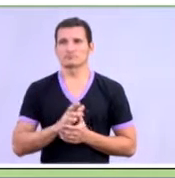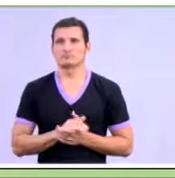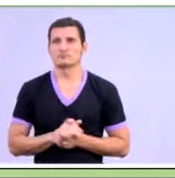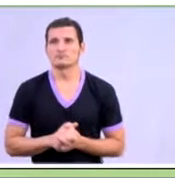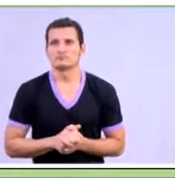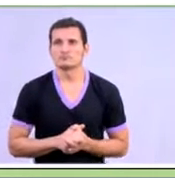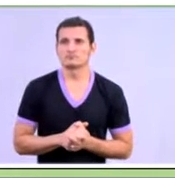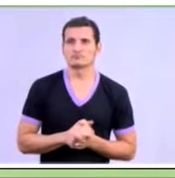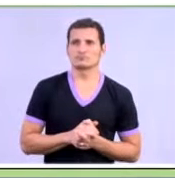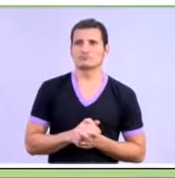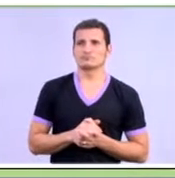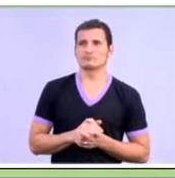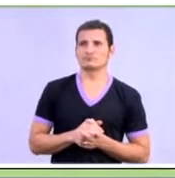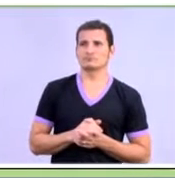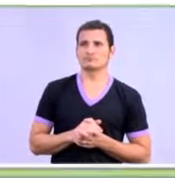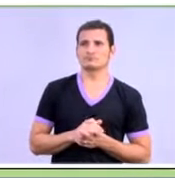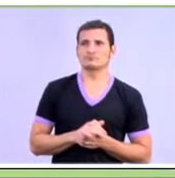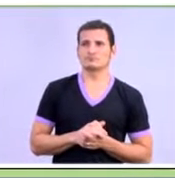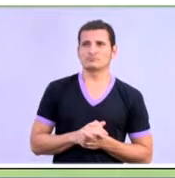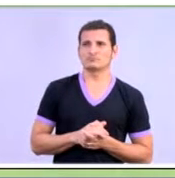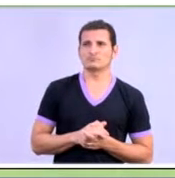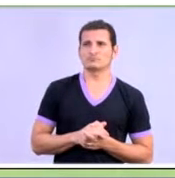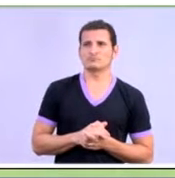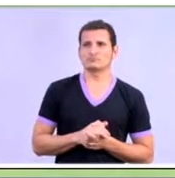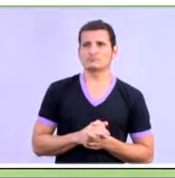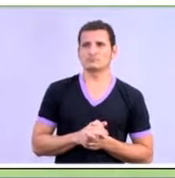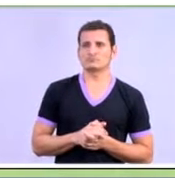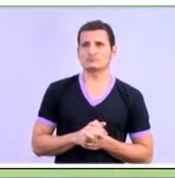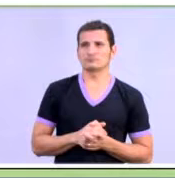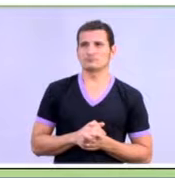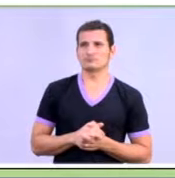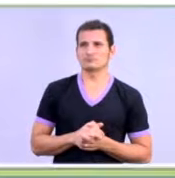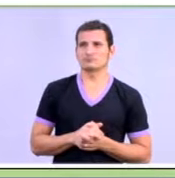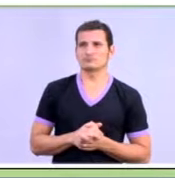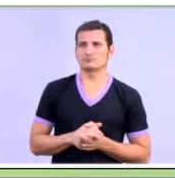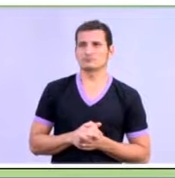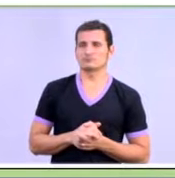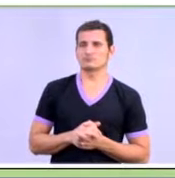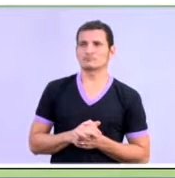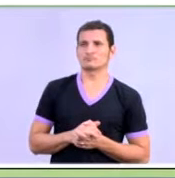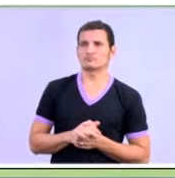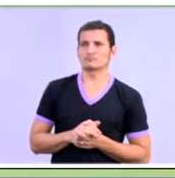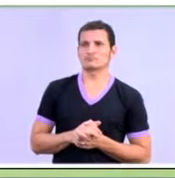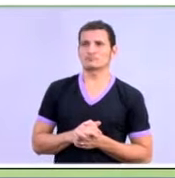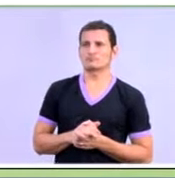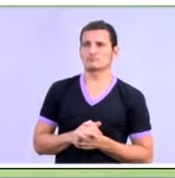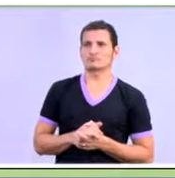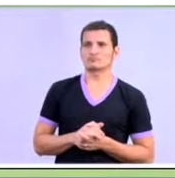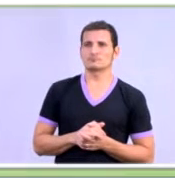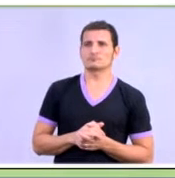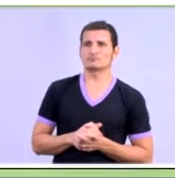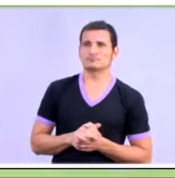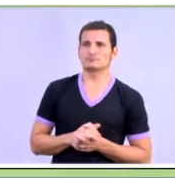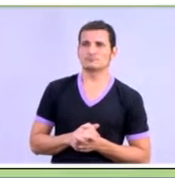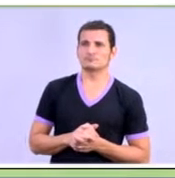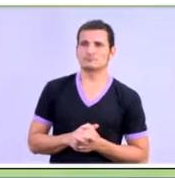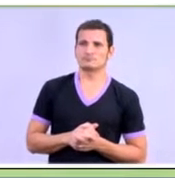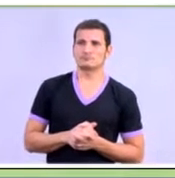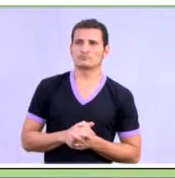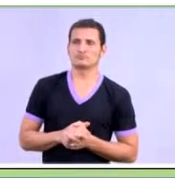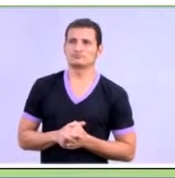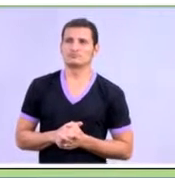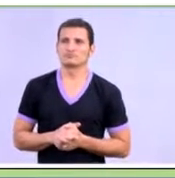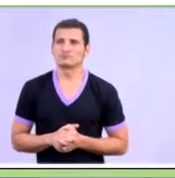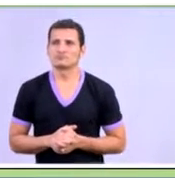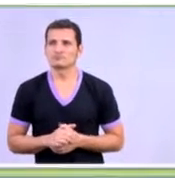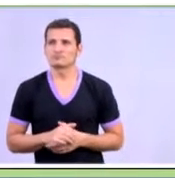e eu vou passar como parâmetro uma variável, né, do mesmo tipo do atributo, no caso string. E esse